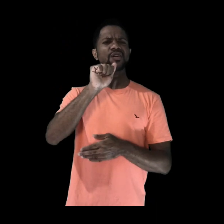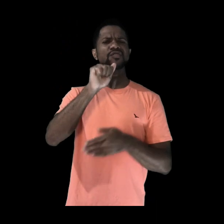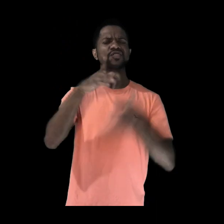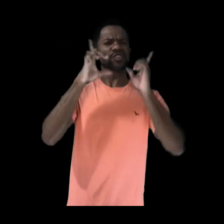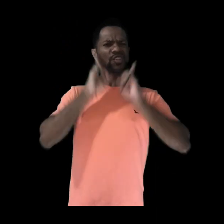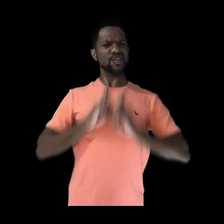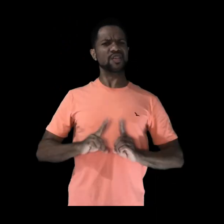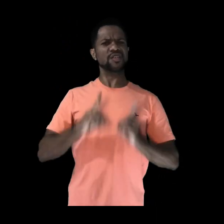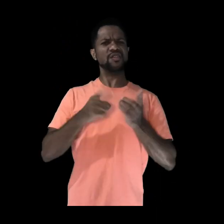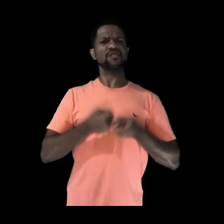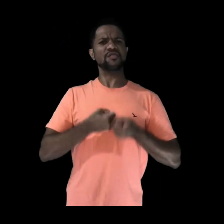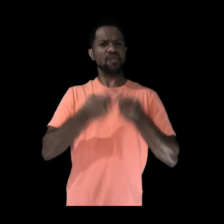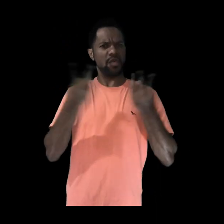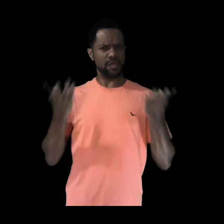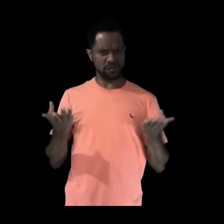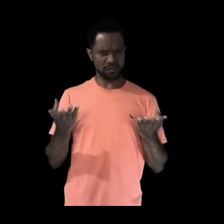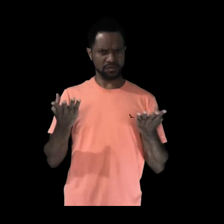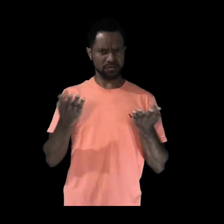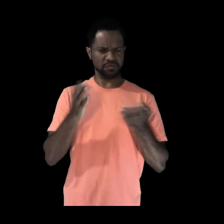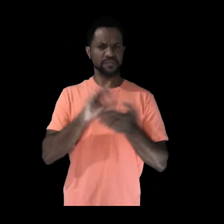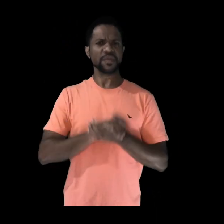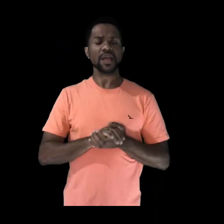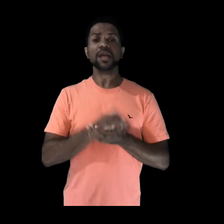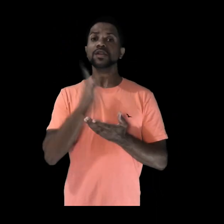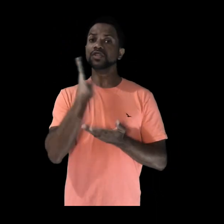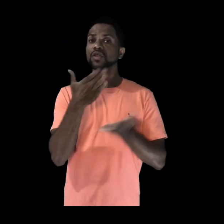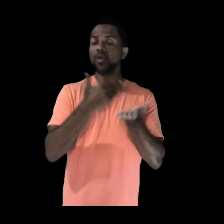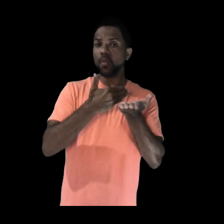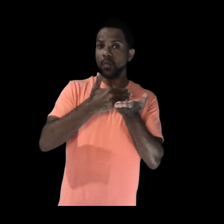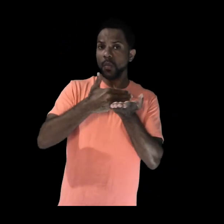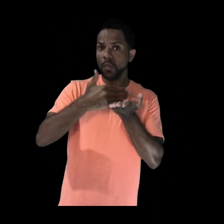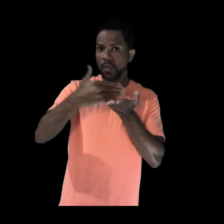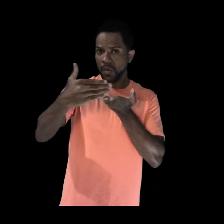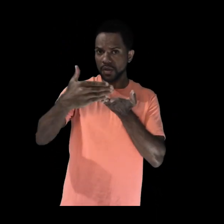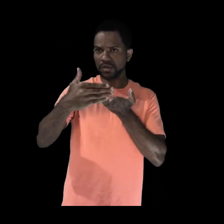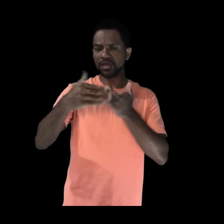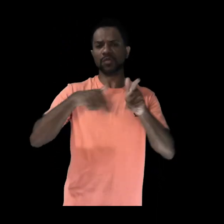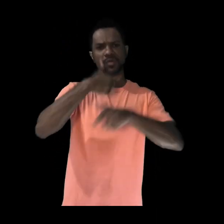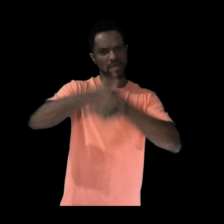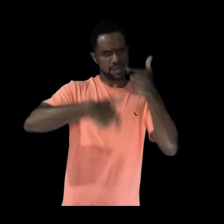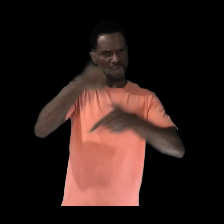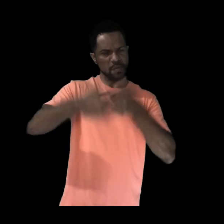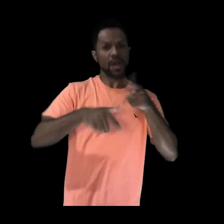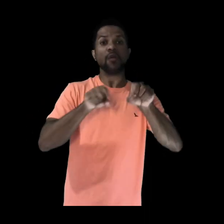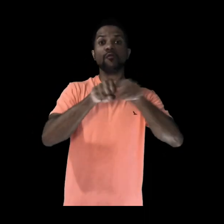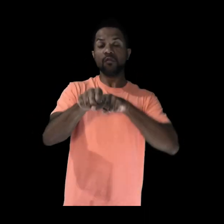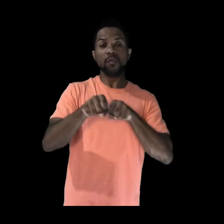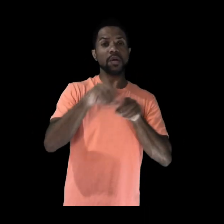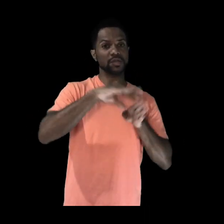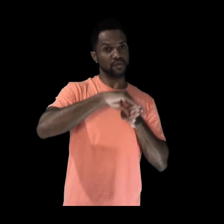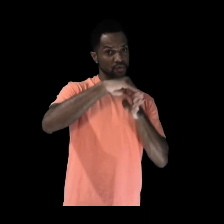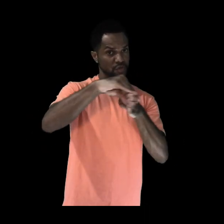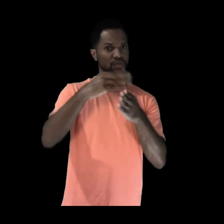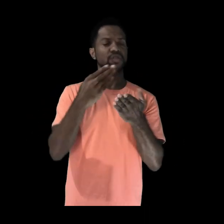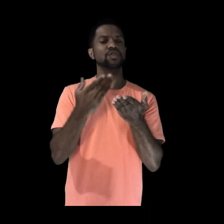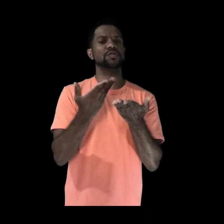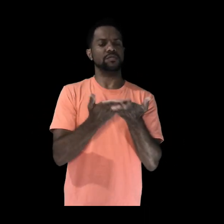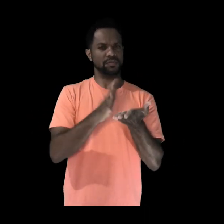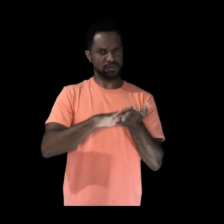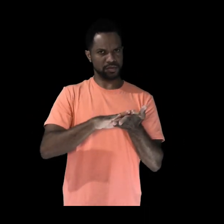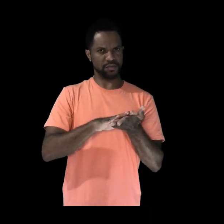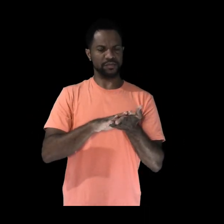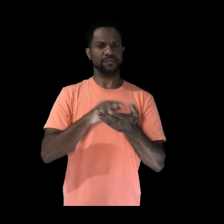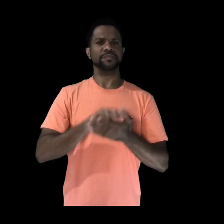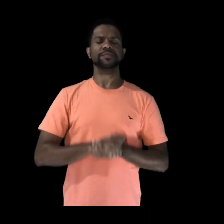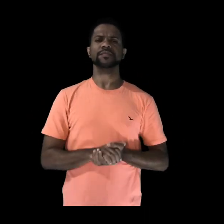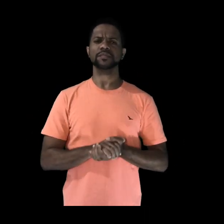de Múltiplas Deficiências, a RIMSA. Eles estão começando a trabalhar agora com a formação de guias intérpretes. Então, são essas